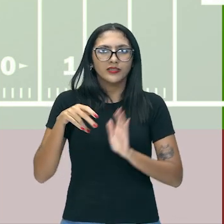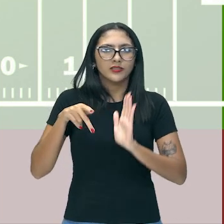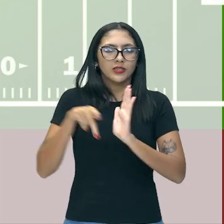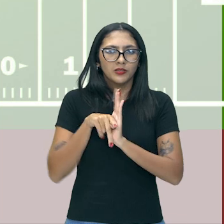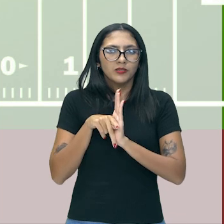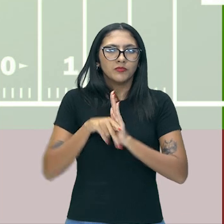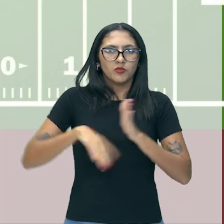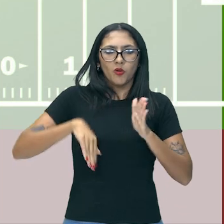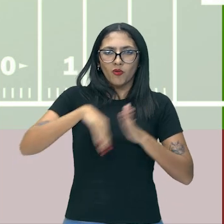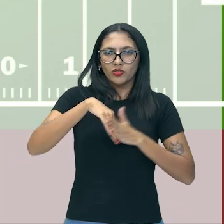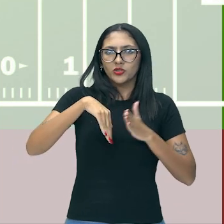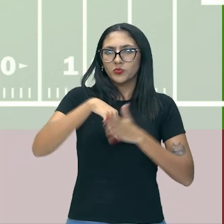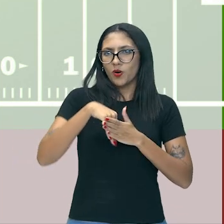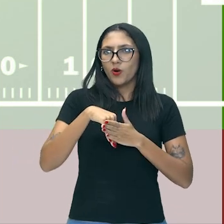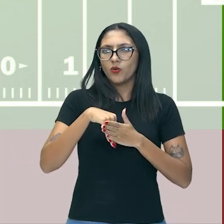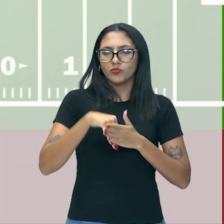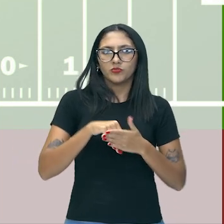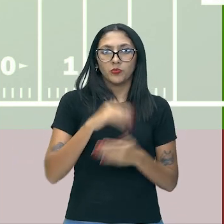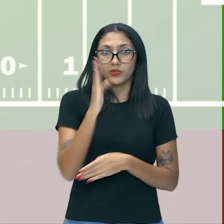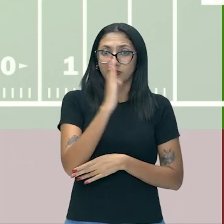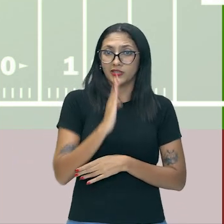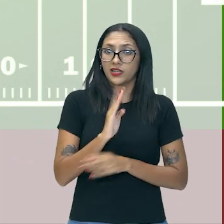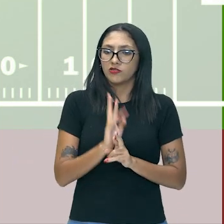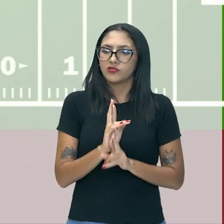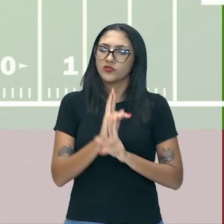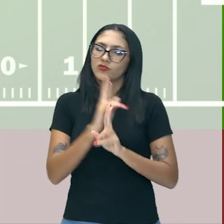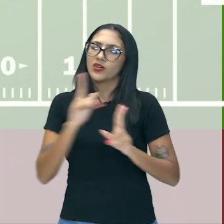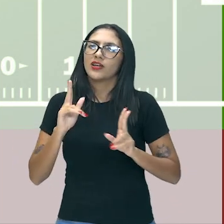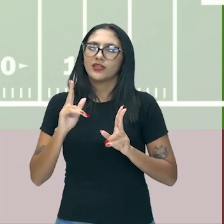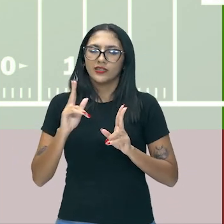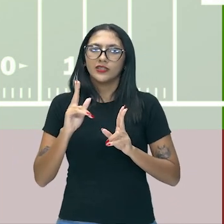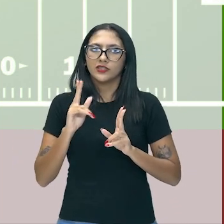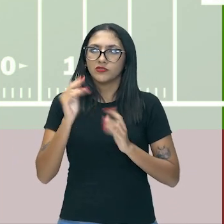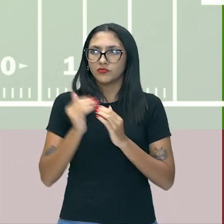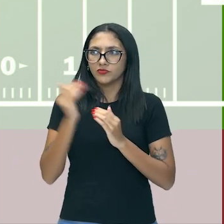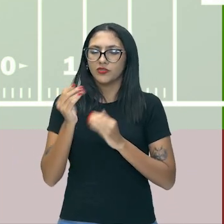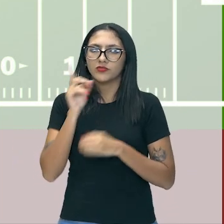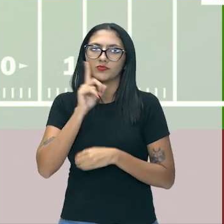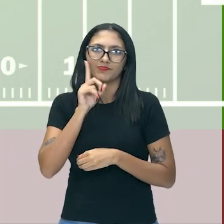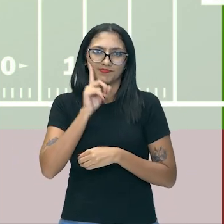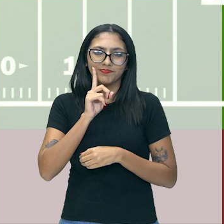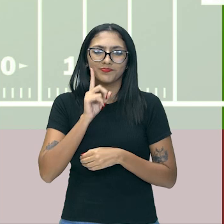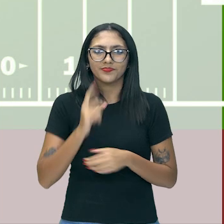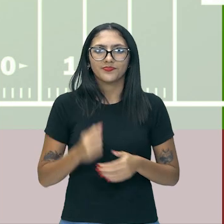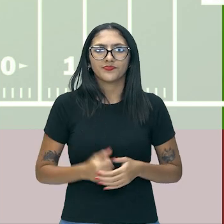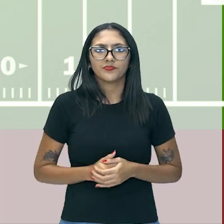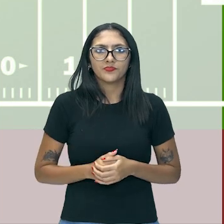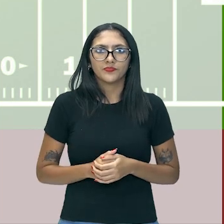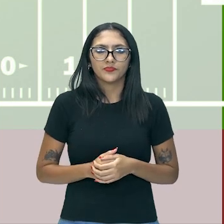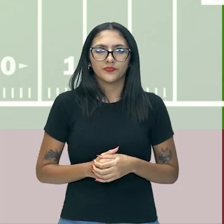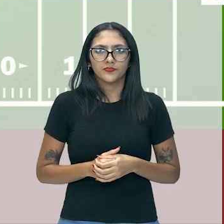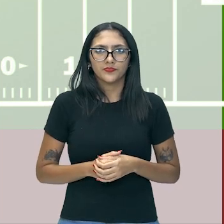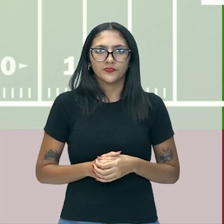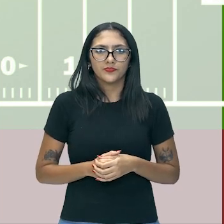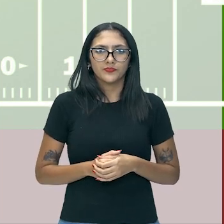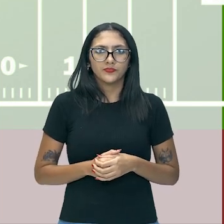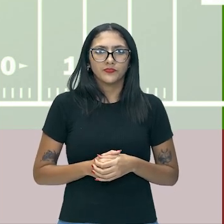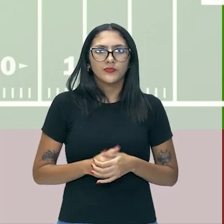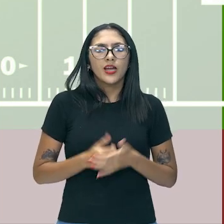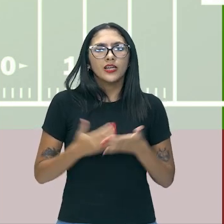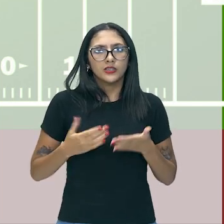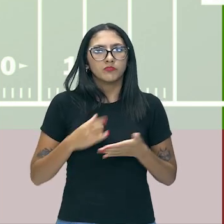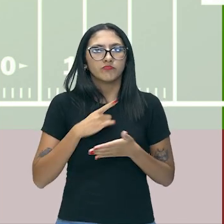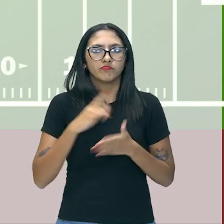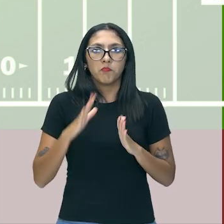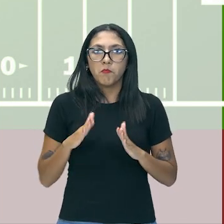do futebol brasileiro para o campo de futebol americano, tá certo? Então, para ficar mais